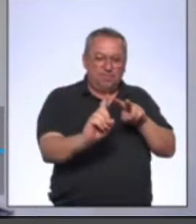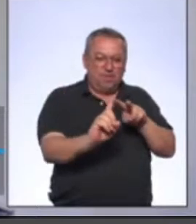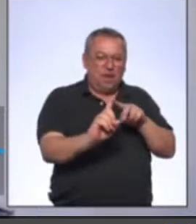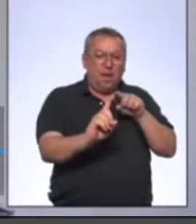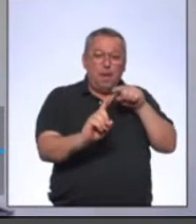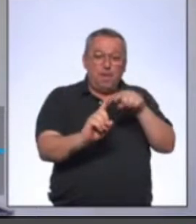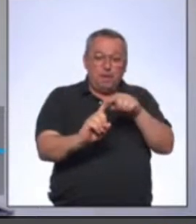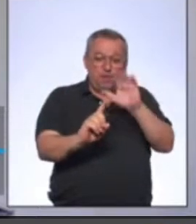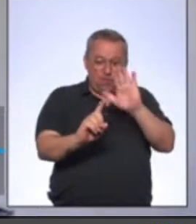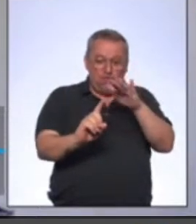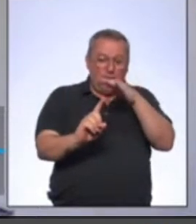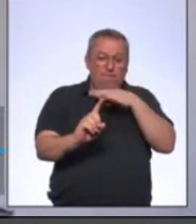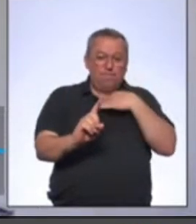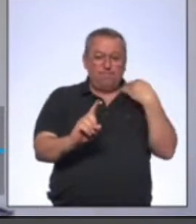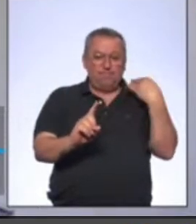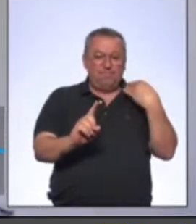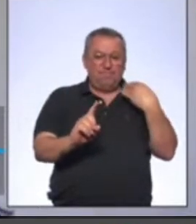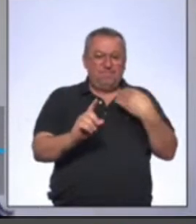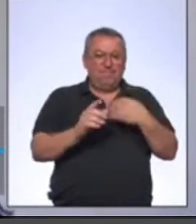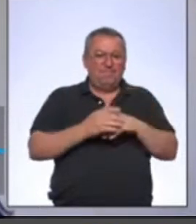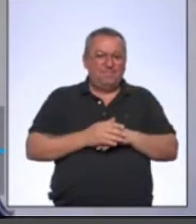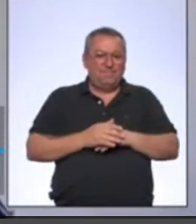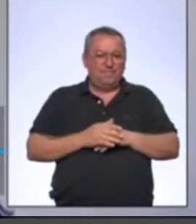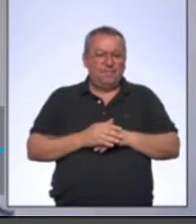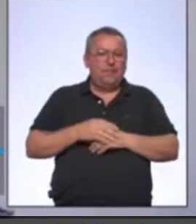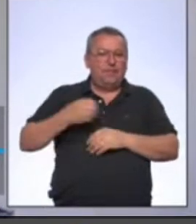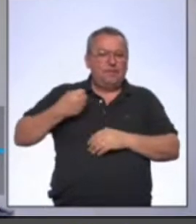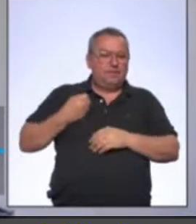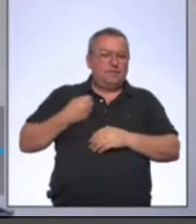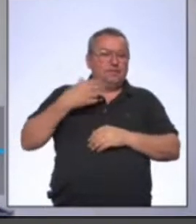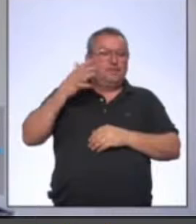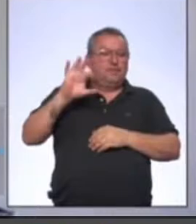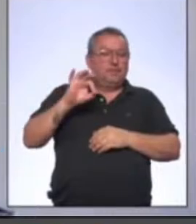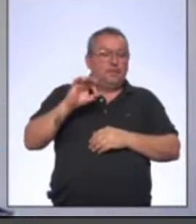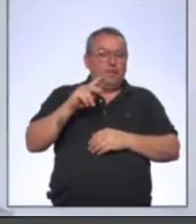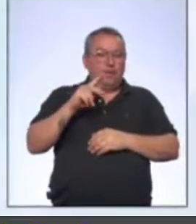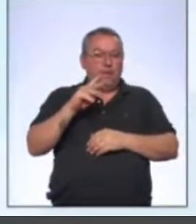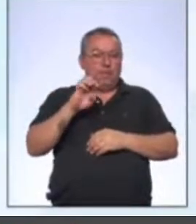morrido, né? Então, vamos para a questão 10. Presságio.